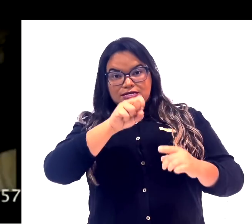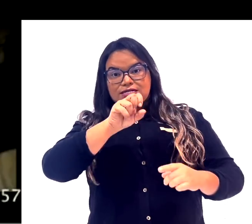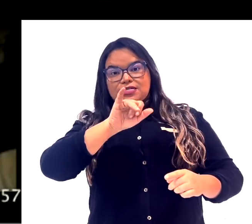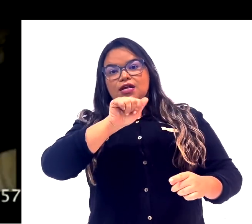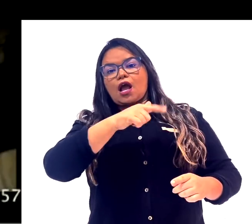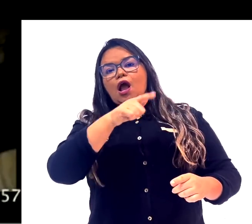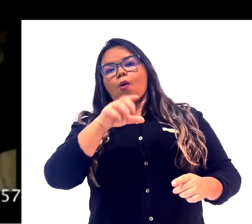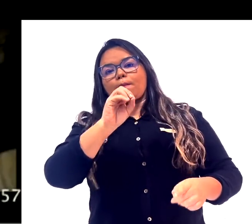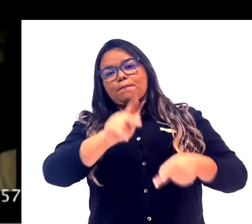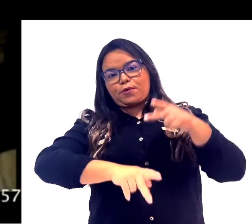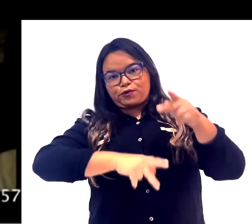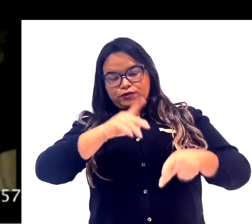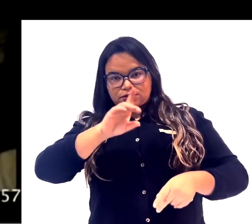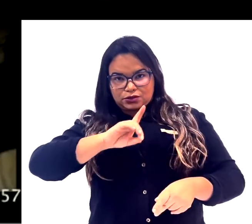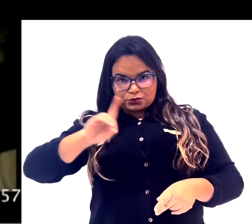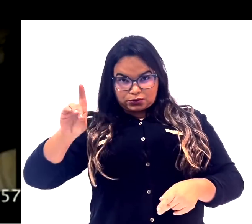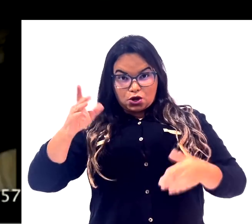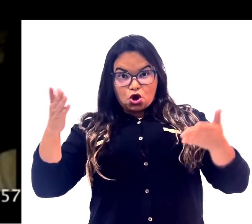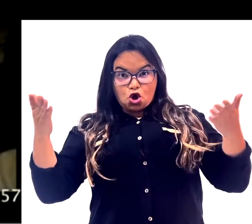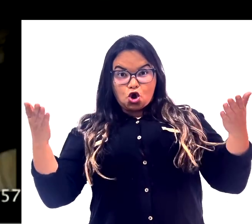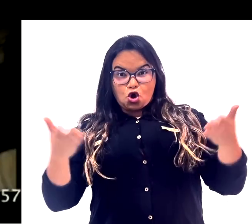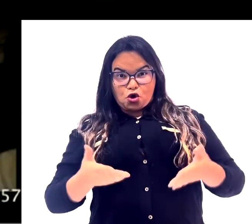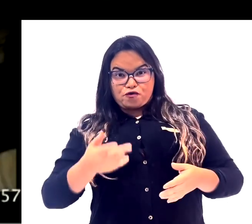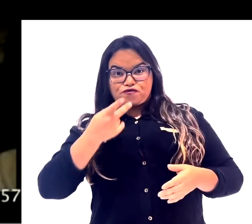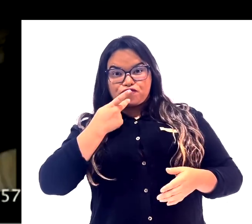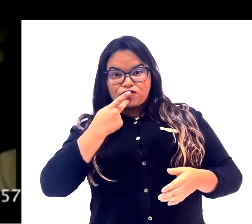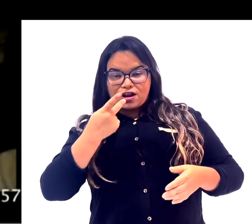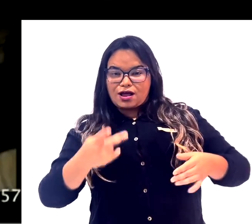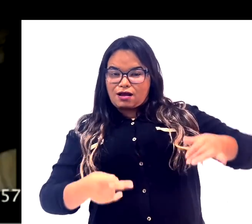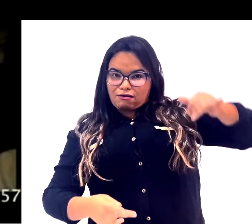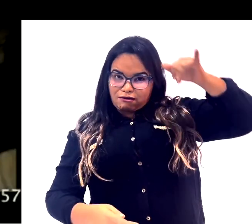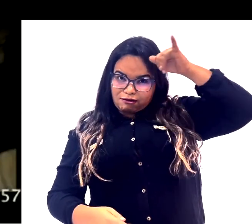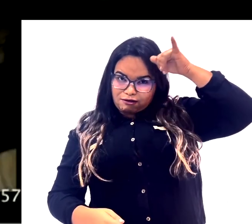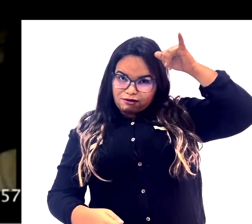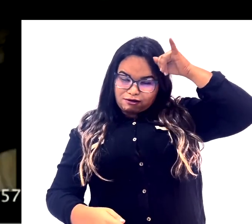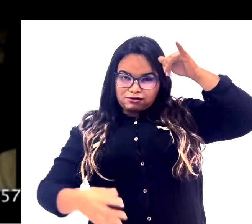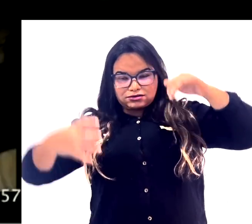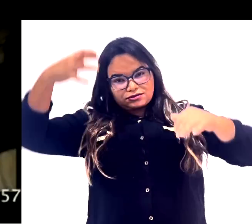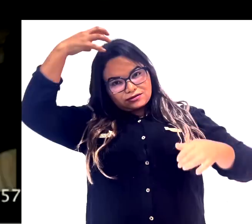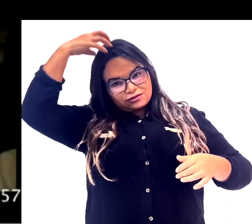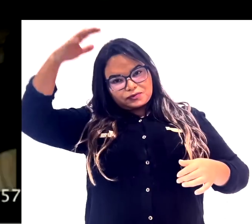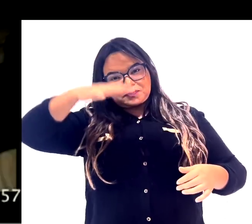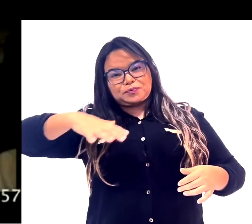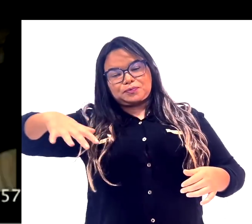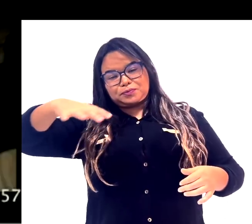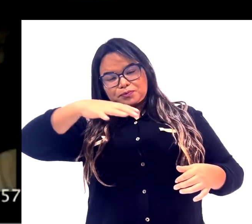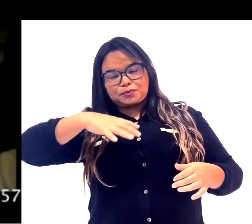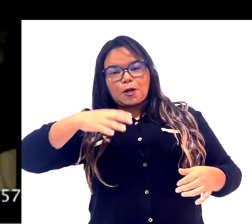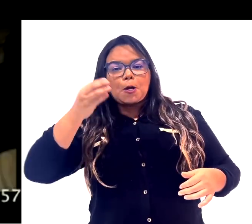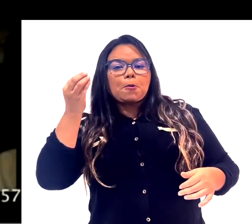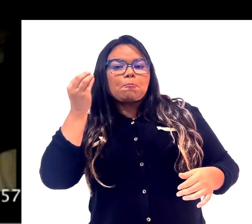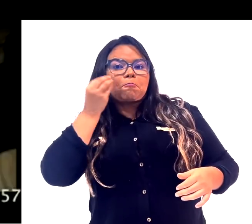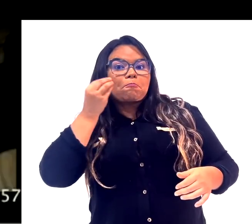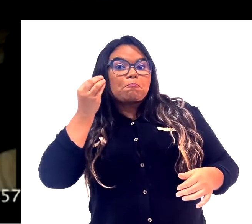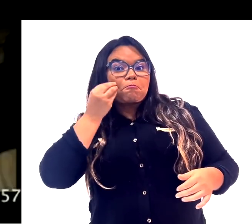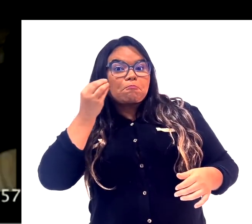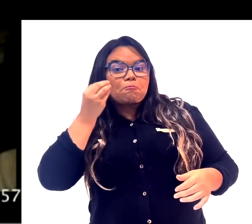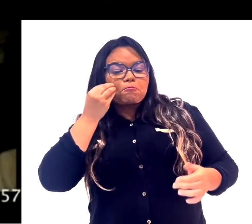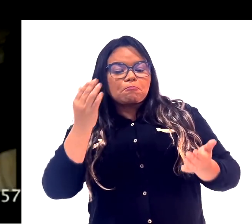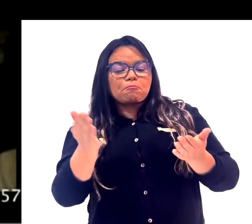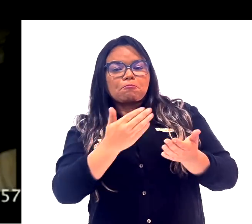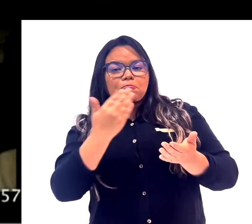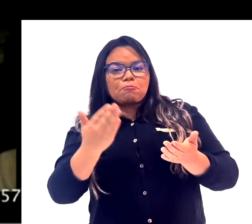Sião é o povo de Deus. E hoje vamos falar sobre chifres e reis e reinos. E vamos ver por